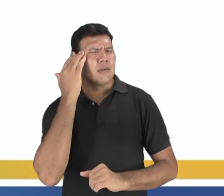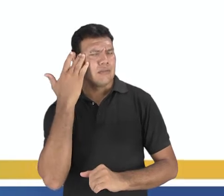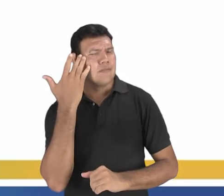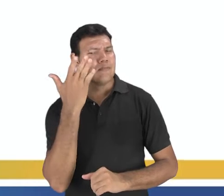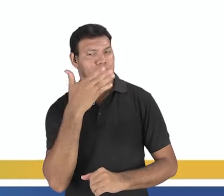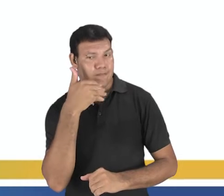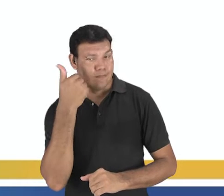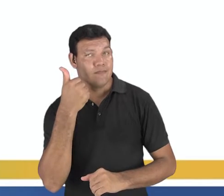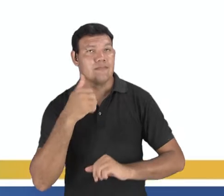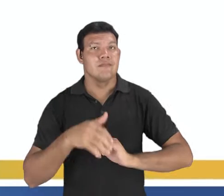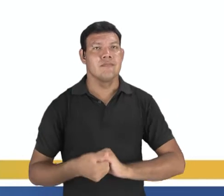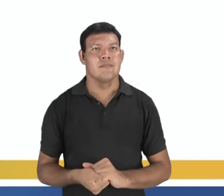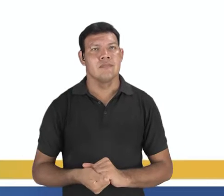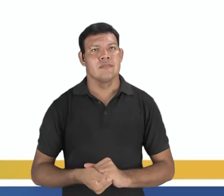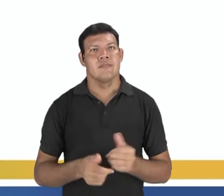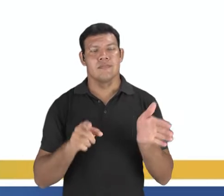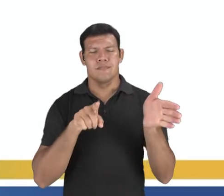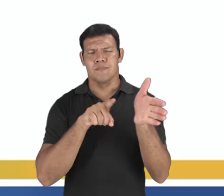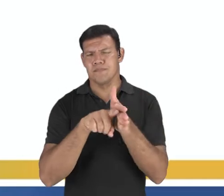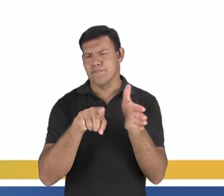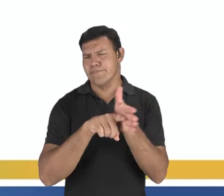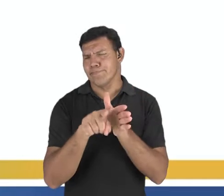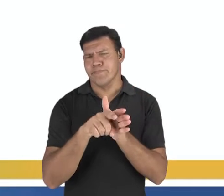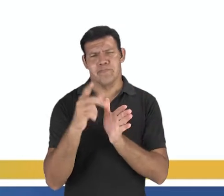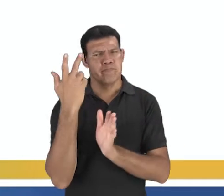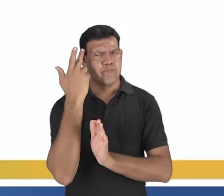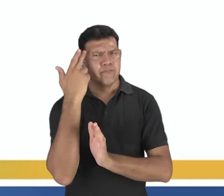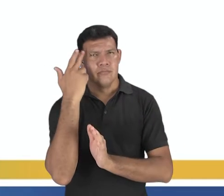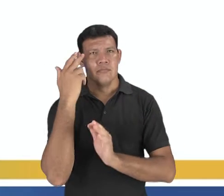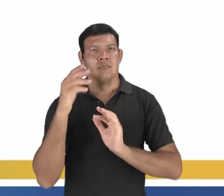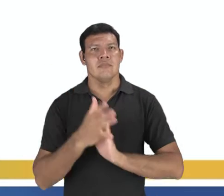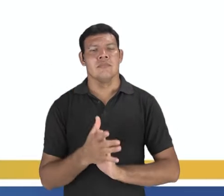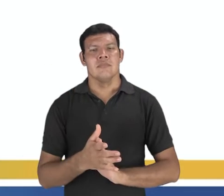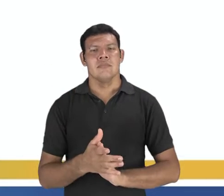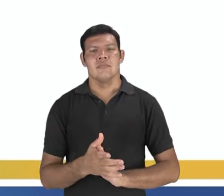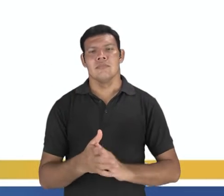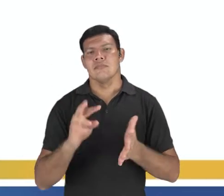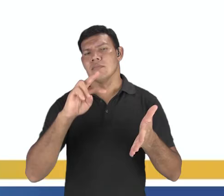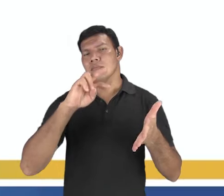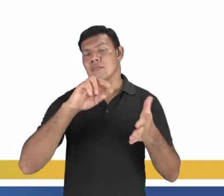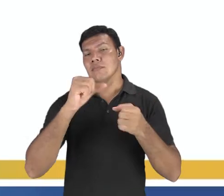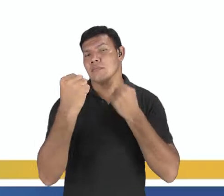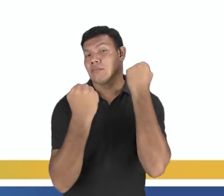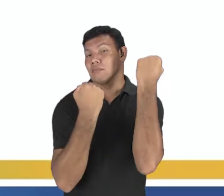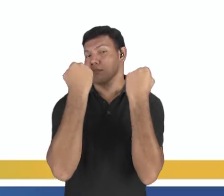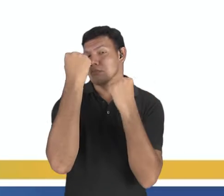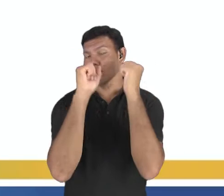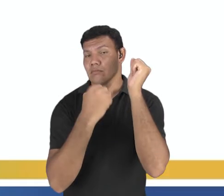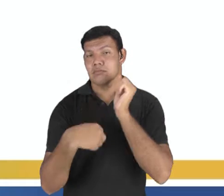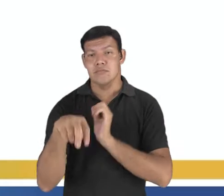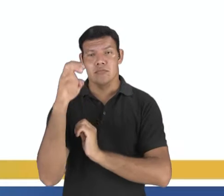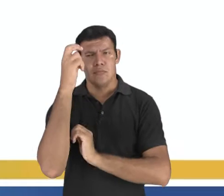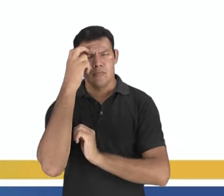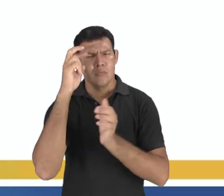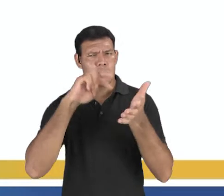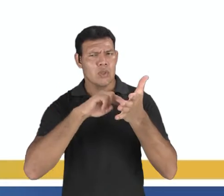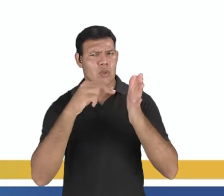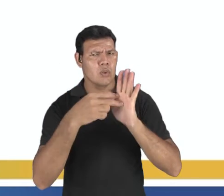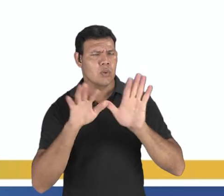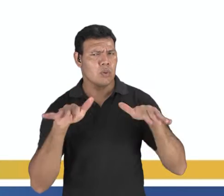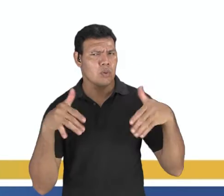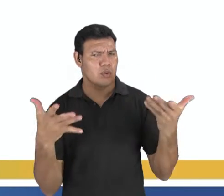se trata. Temos uma perguntinha básica, o que é indústria cultural? E temos logo abaixo a